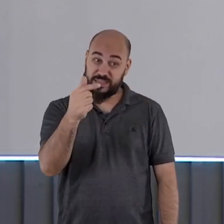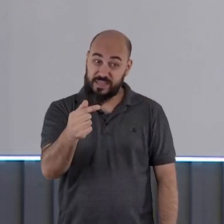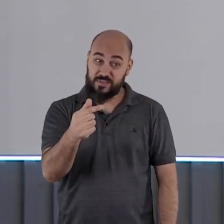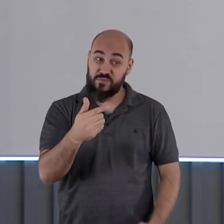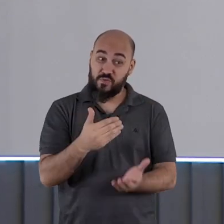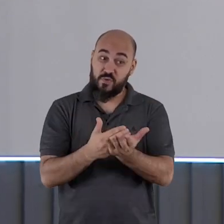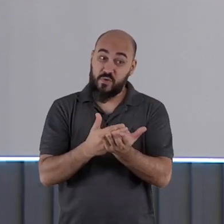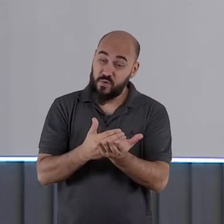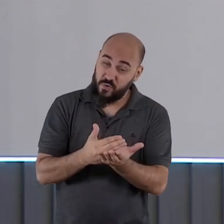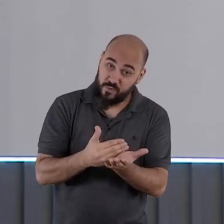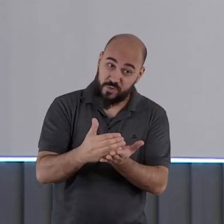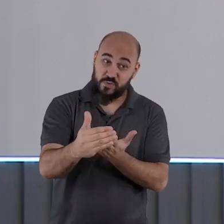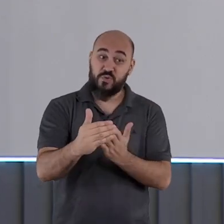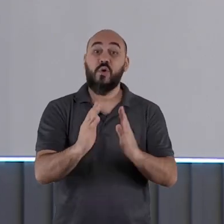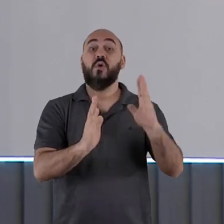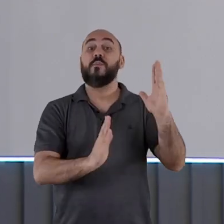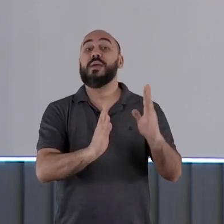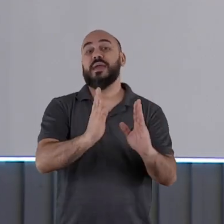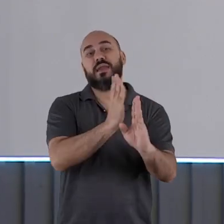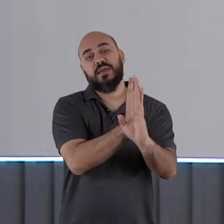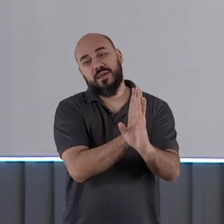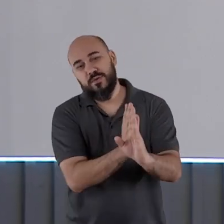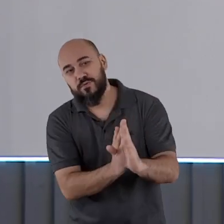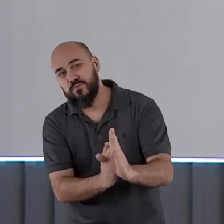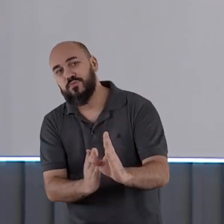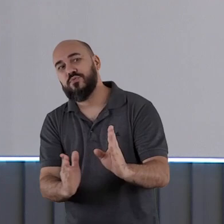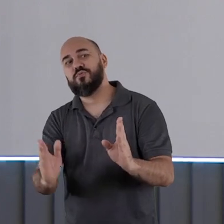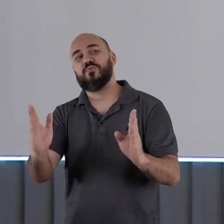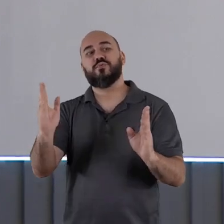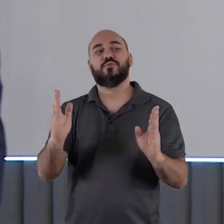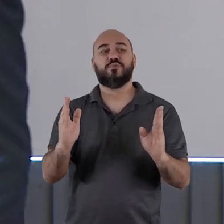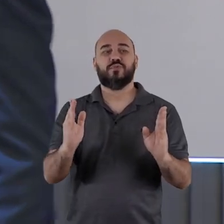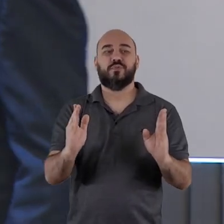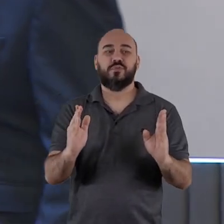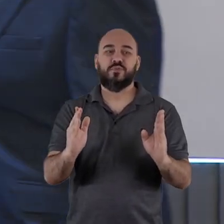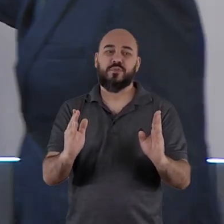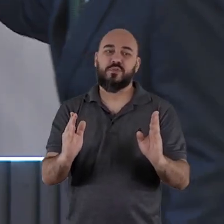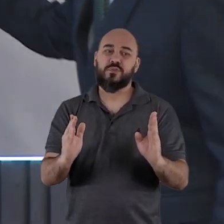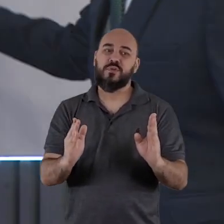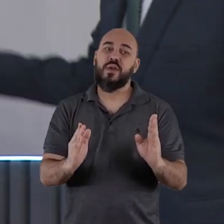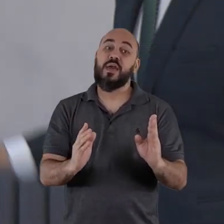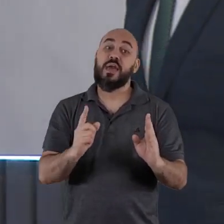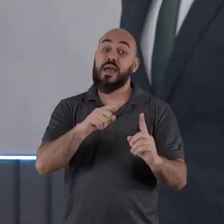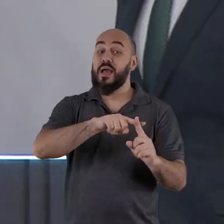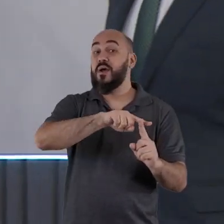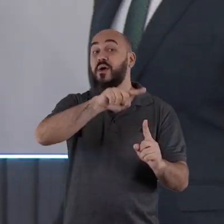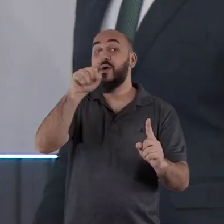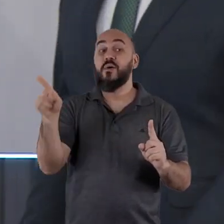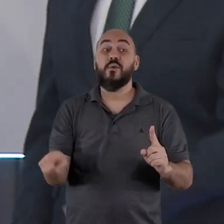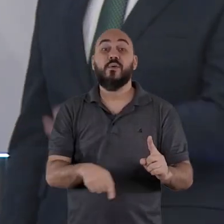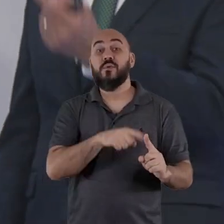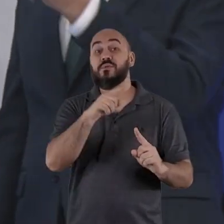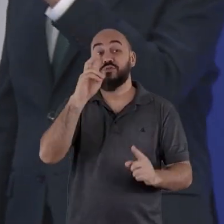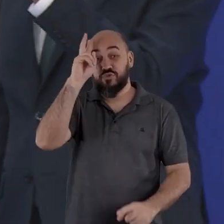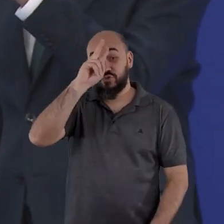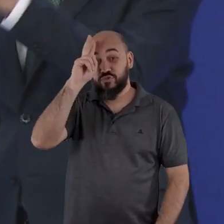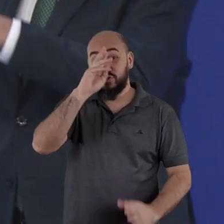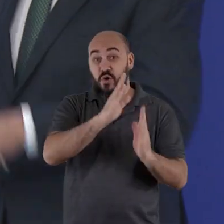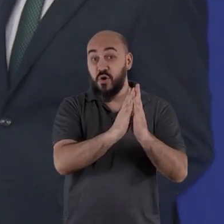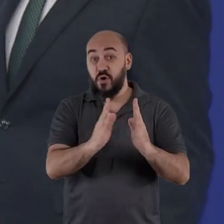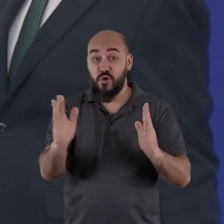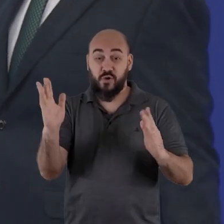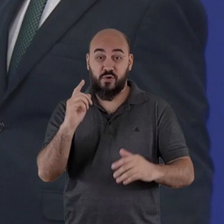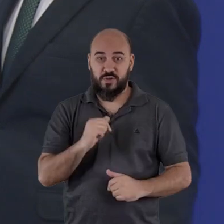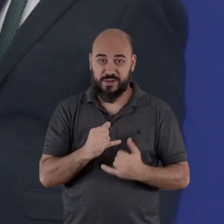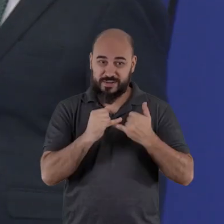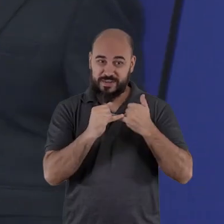começaria esse período dos 2.300 anos, dando vida a este gráfico. Quando você sabe a data de